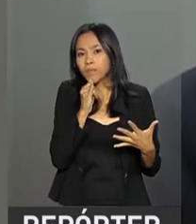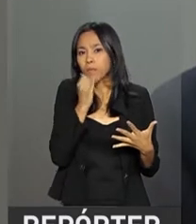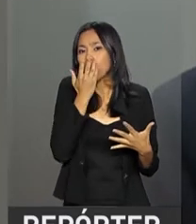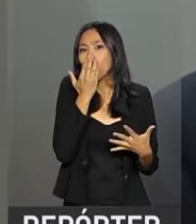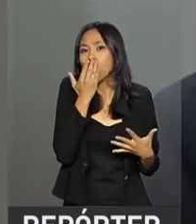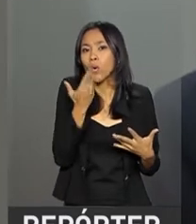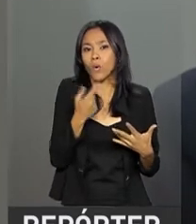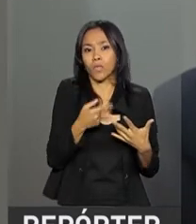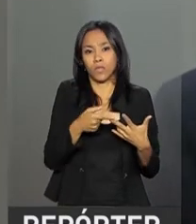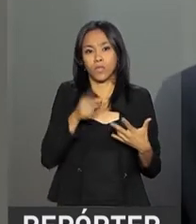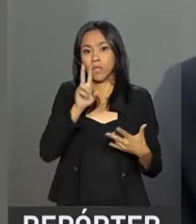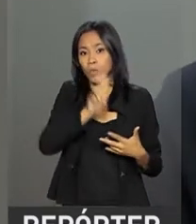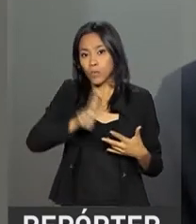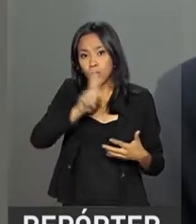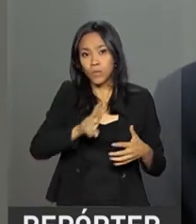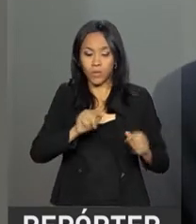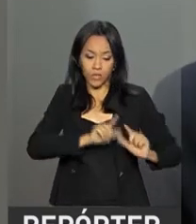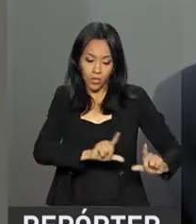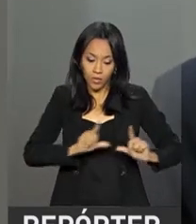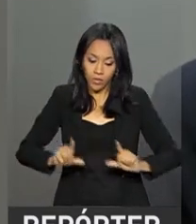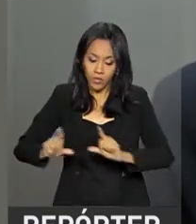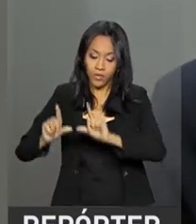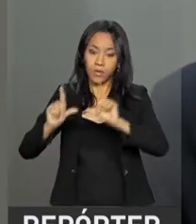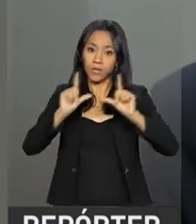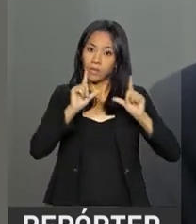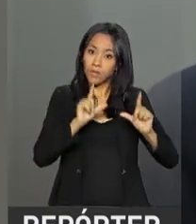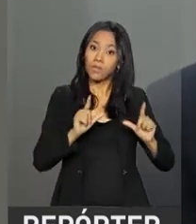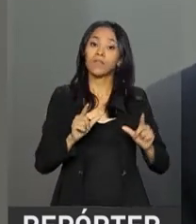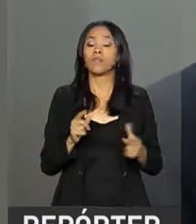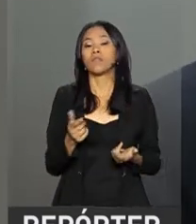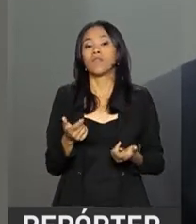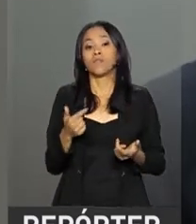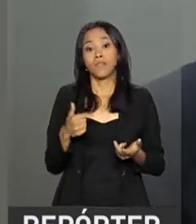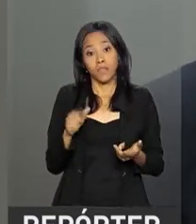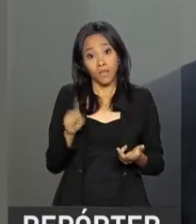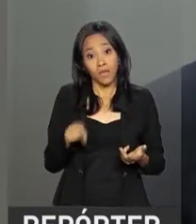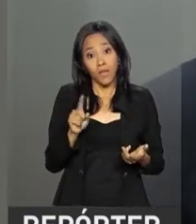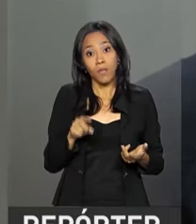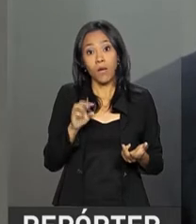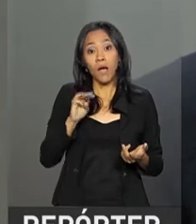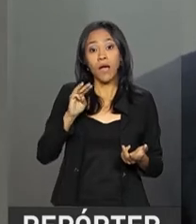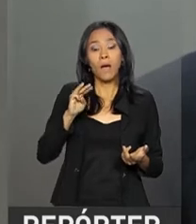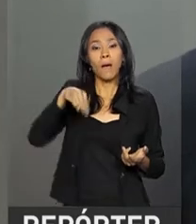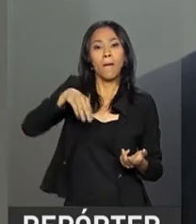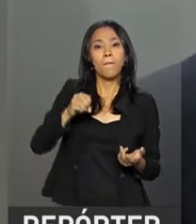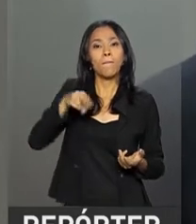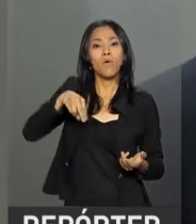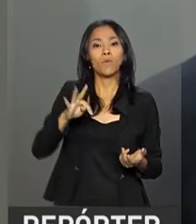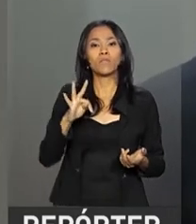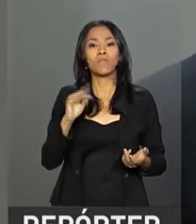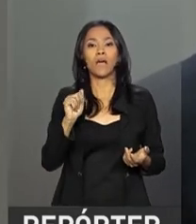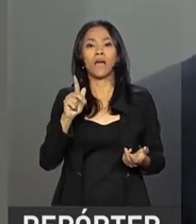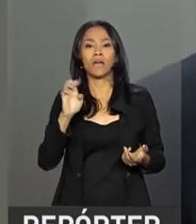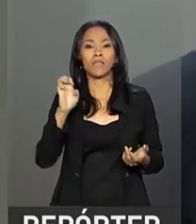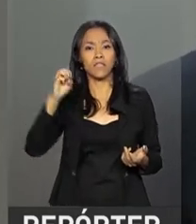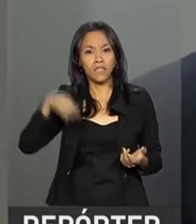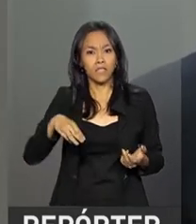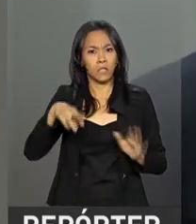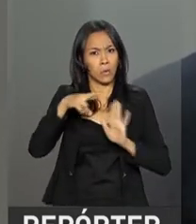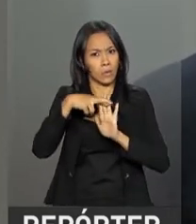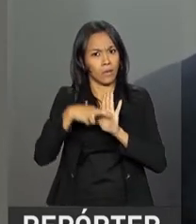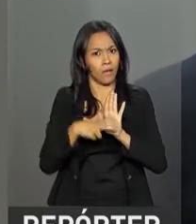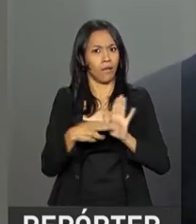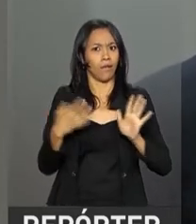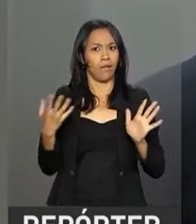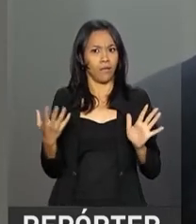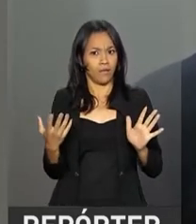azulejos eu também subvertam uma certa montagem que seria uma montagem de caráter muito mais rigoroso é no caso